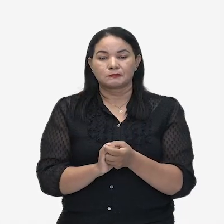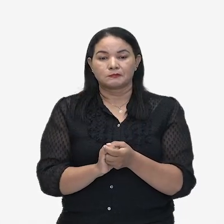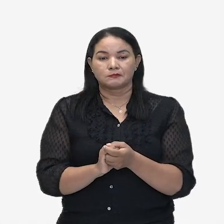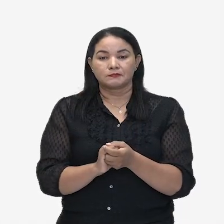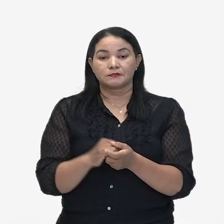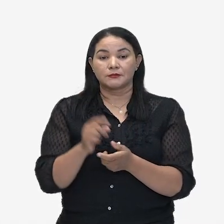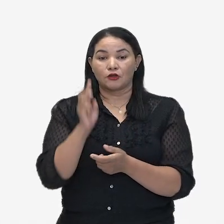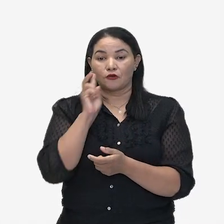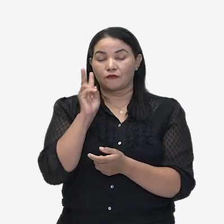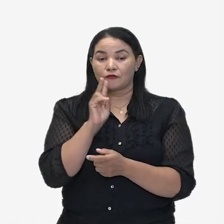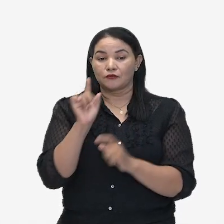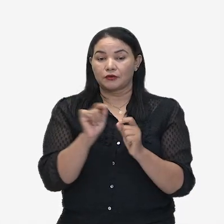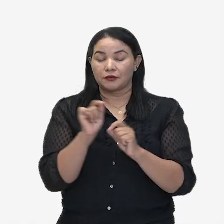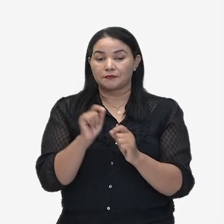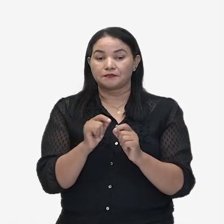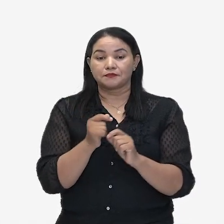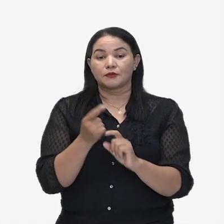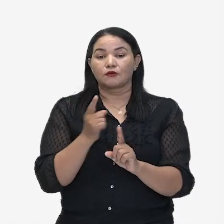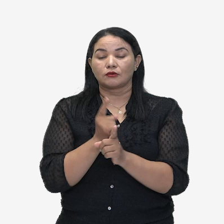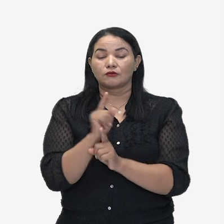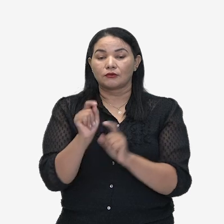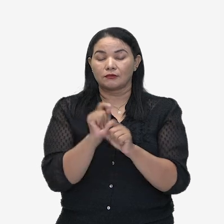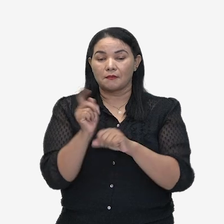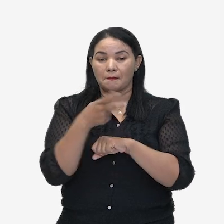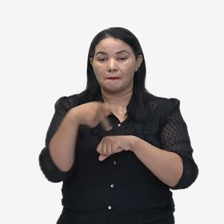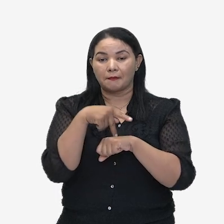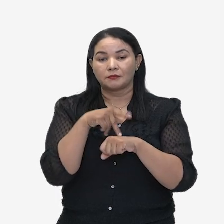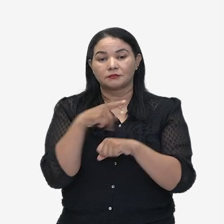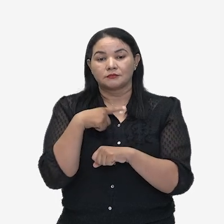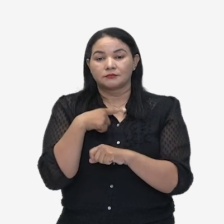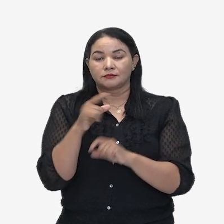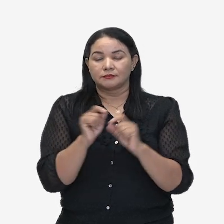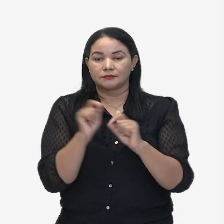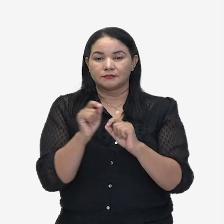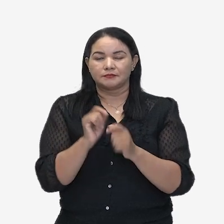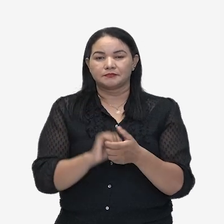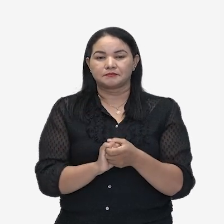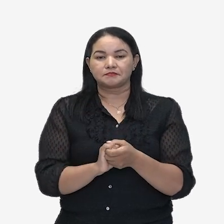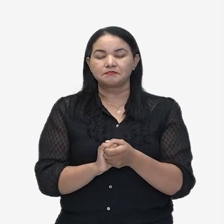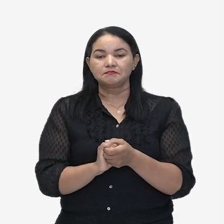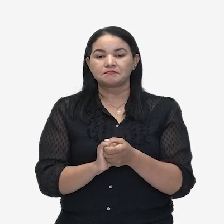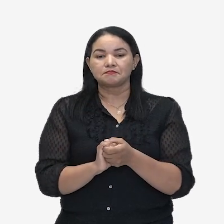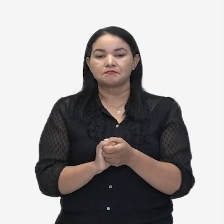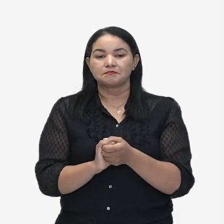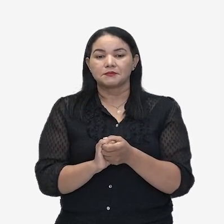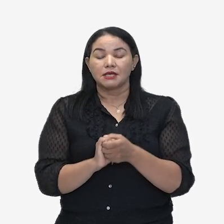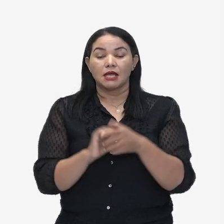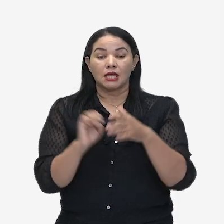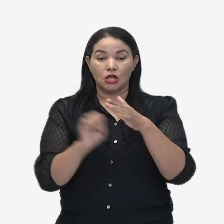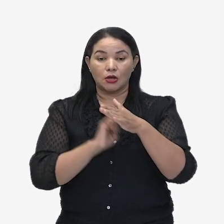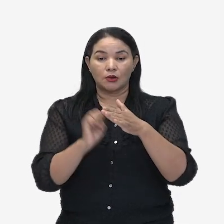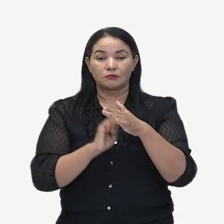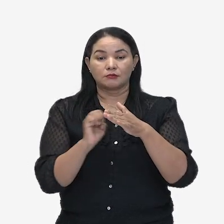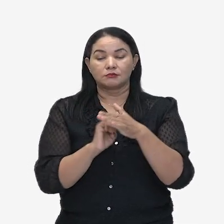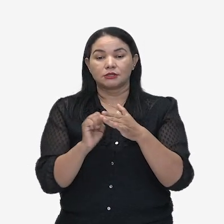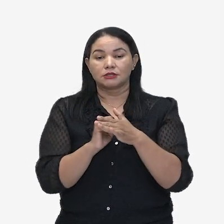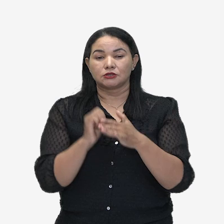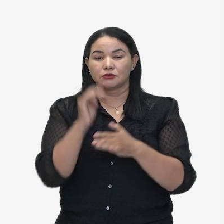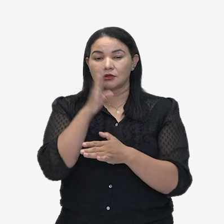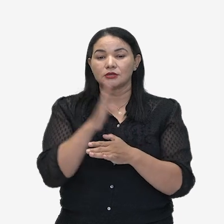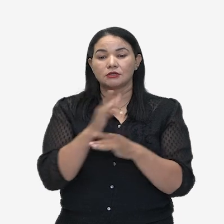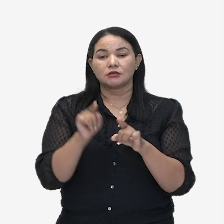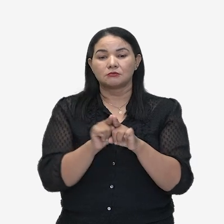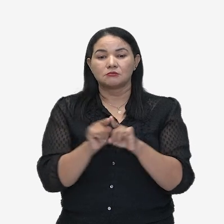região nós vamos encontrar países que vão abrigar empresas transnacionais e grandes